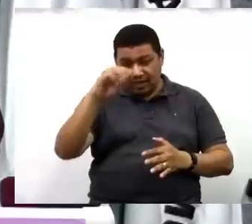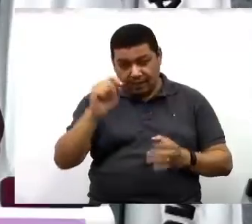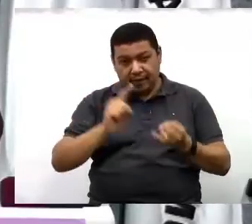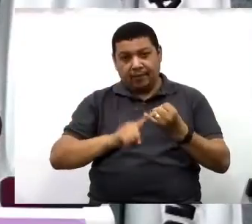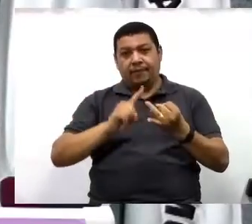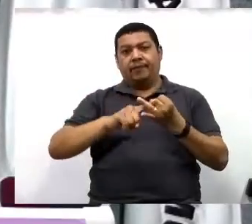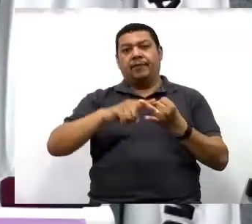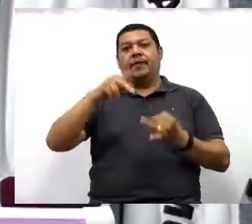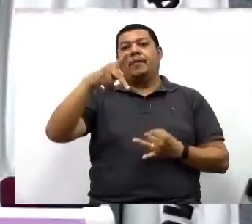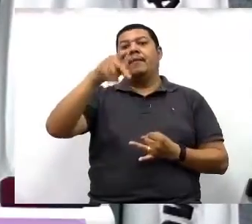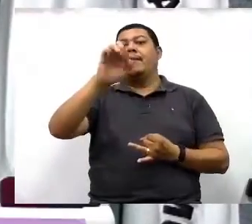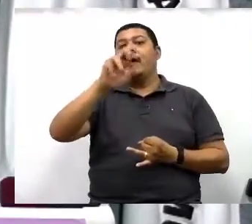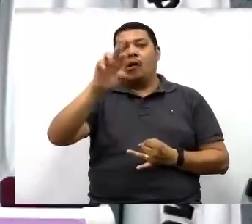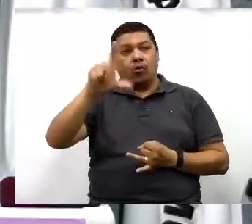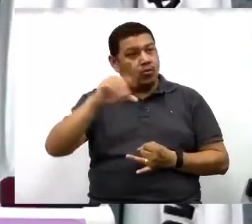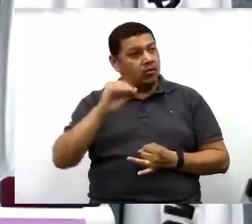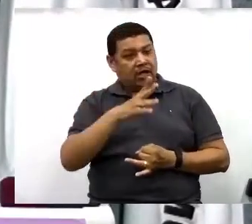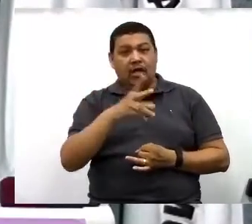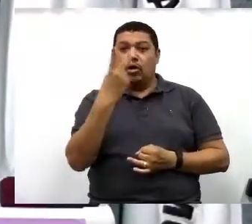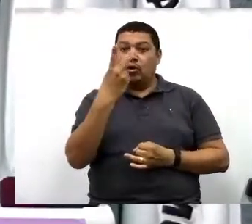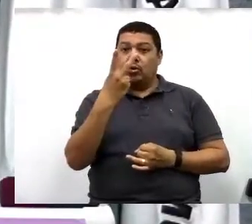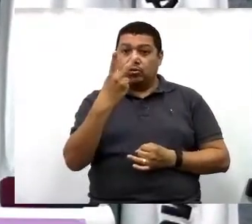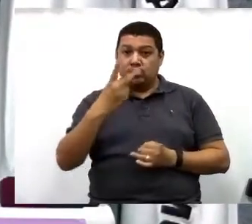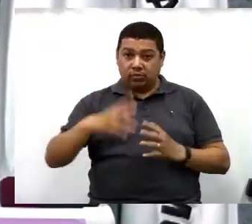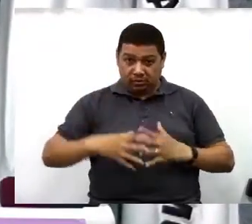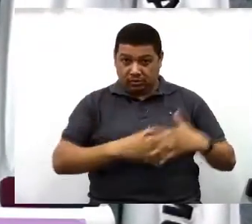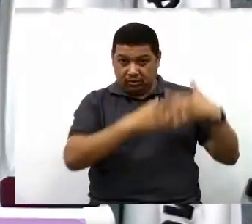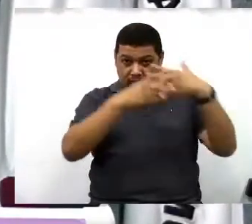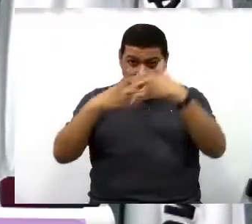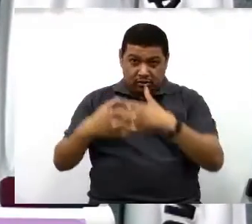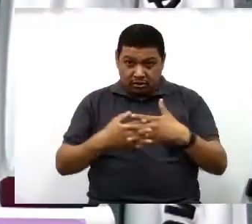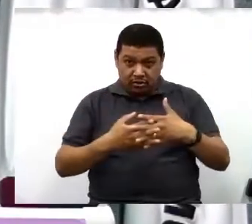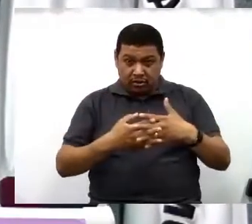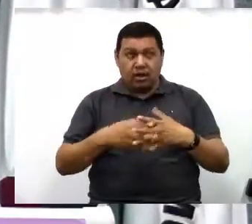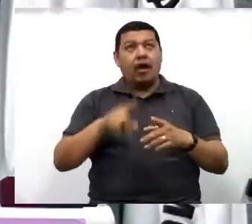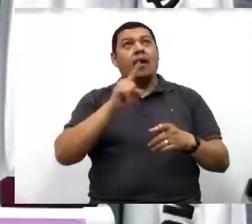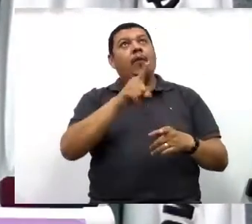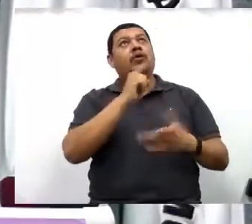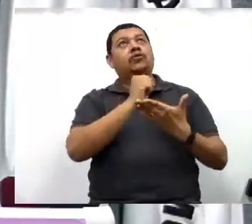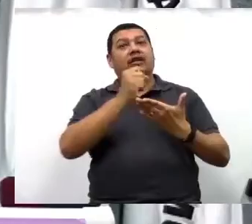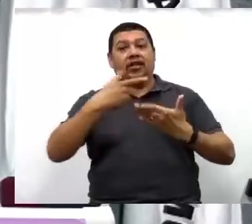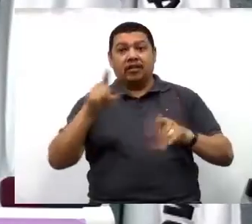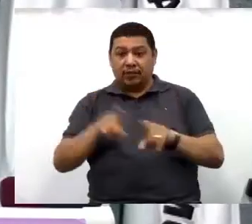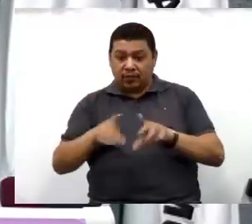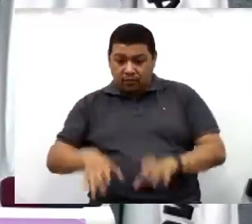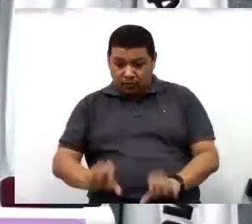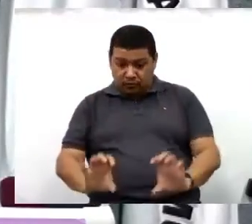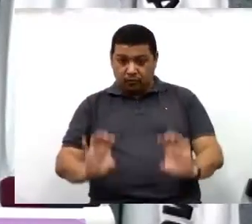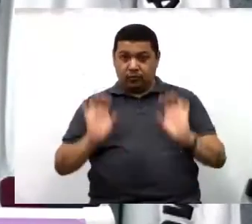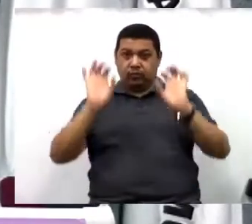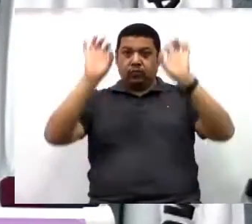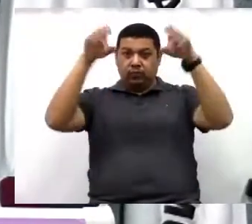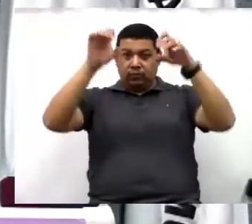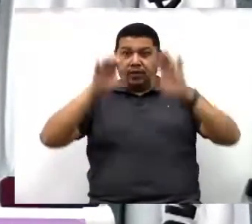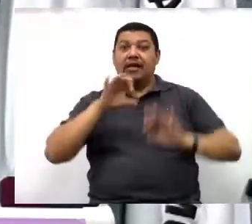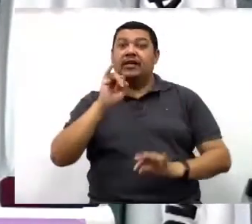para deslocar ali 2 caminhões caçamba e uma pá carregadeira para ajudar. E quem sentir no